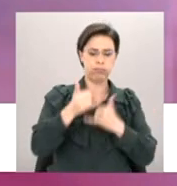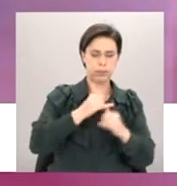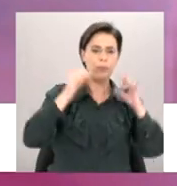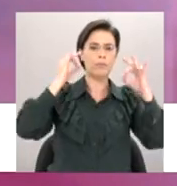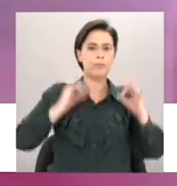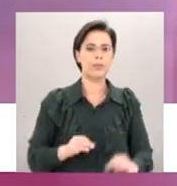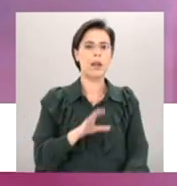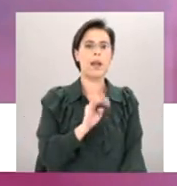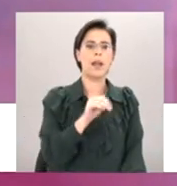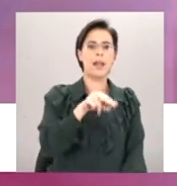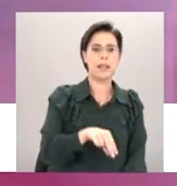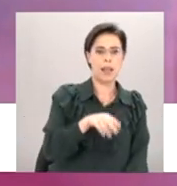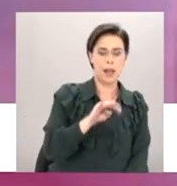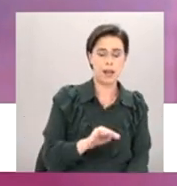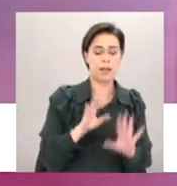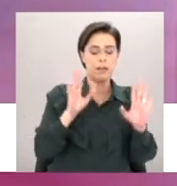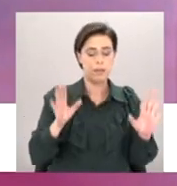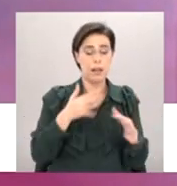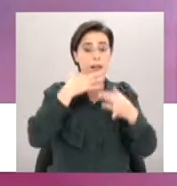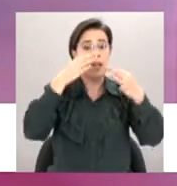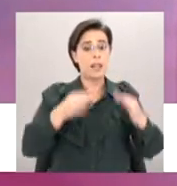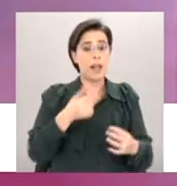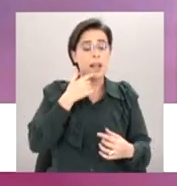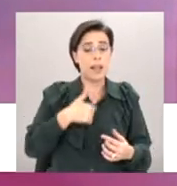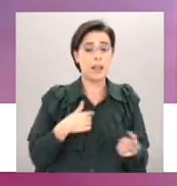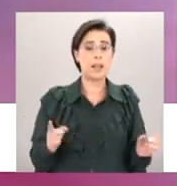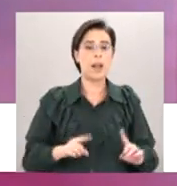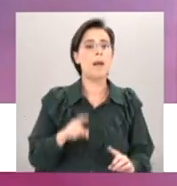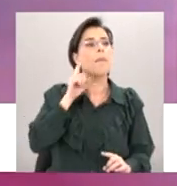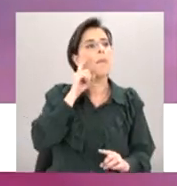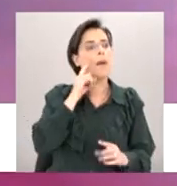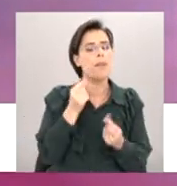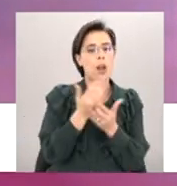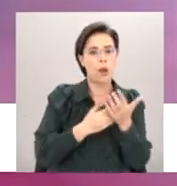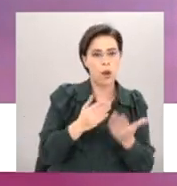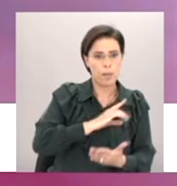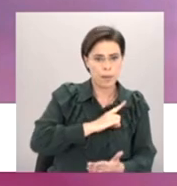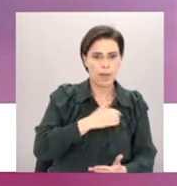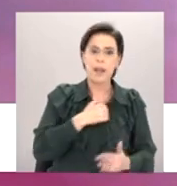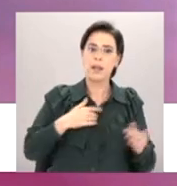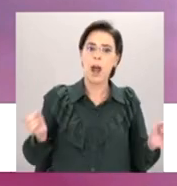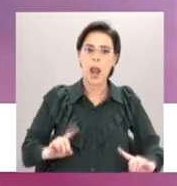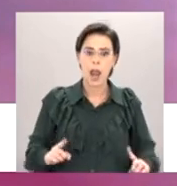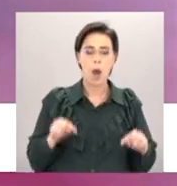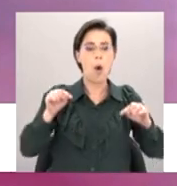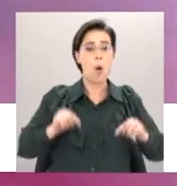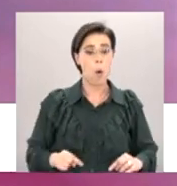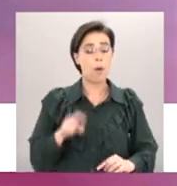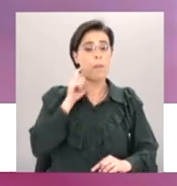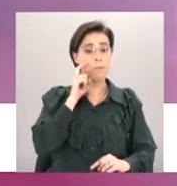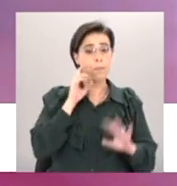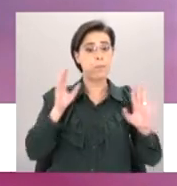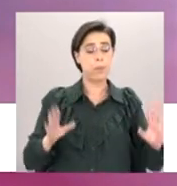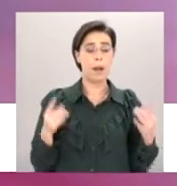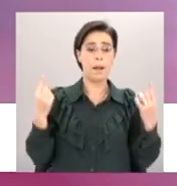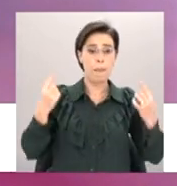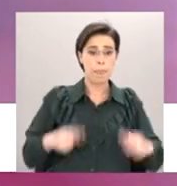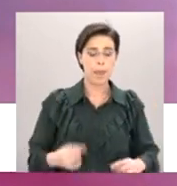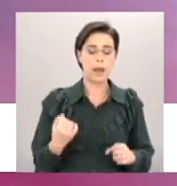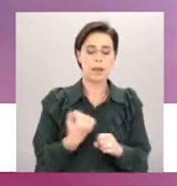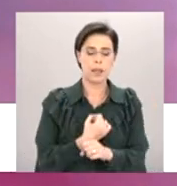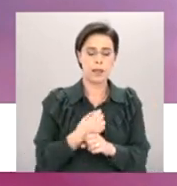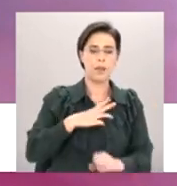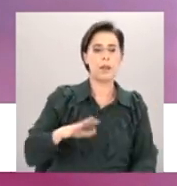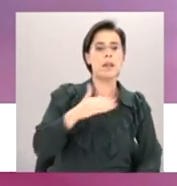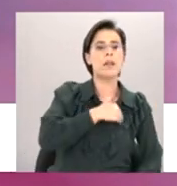profundamente o SMS e não vai com certeza haverá que dizer que é para defender os nossos privados da Saúde porque eles hoje é que estão sendo vendidos porque tem um